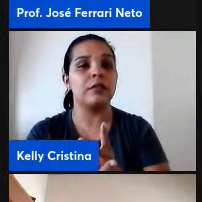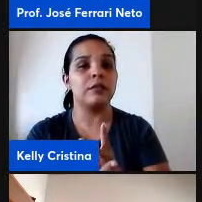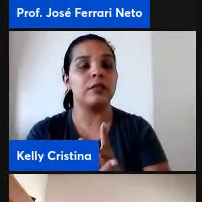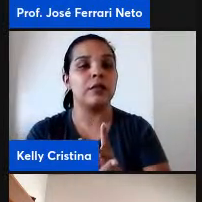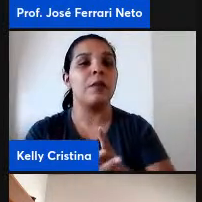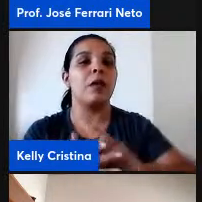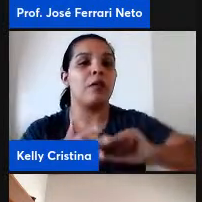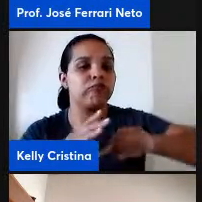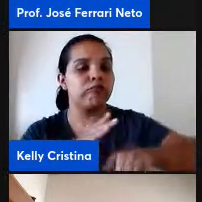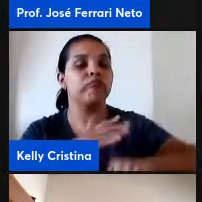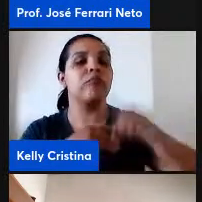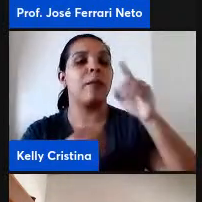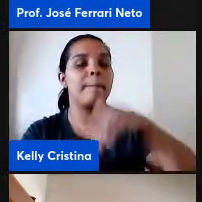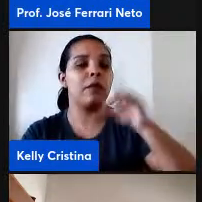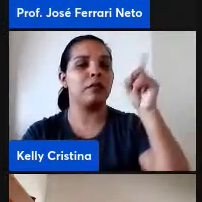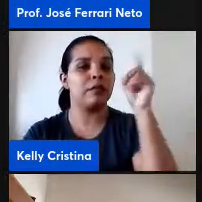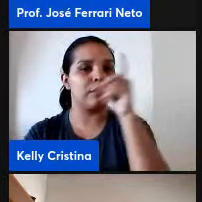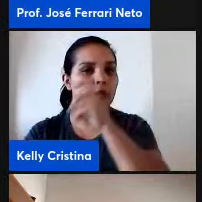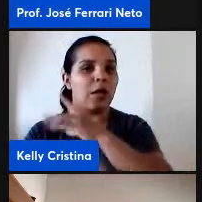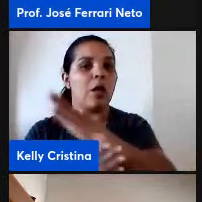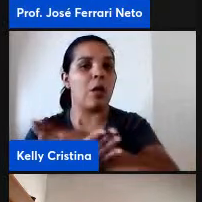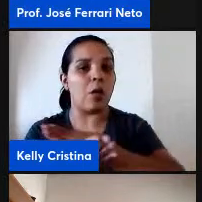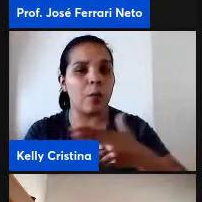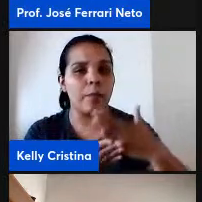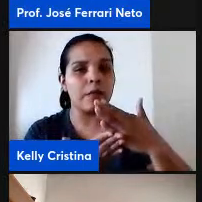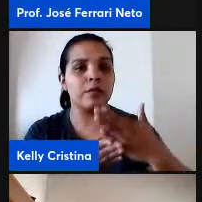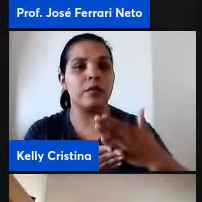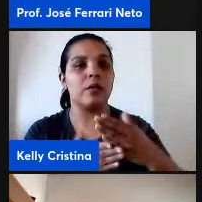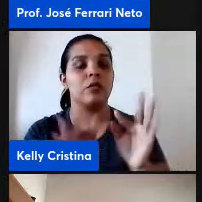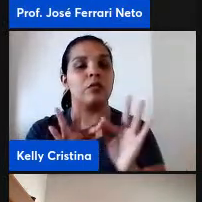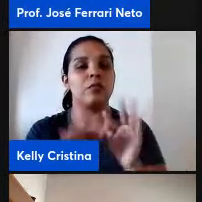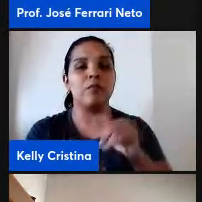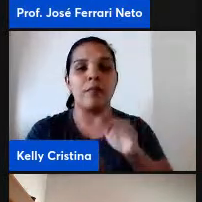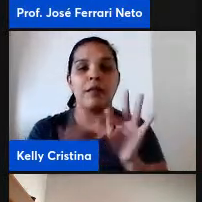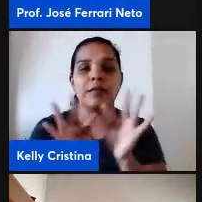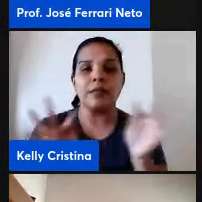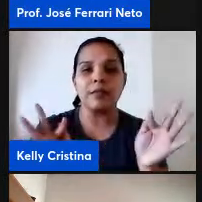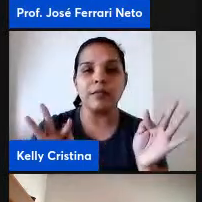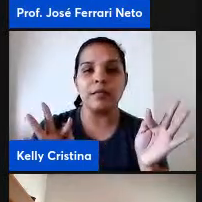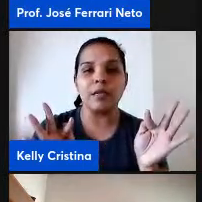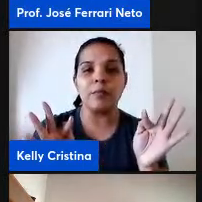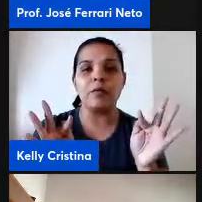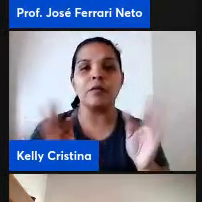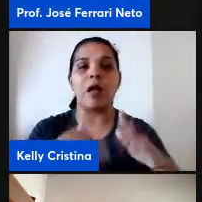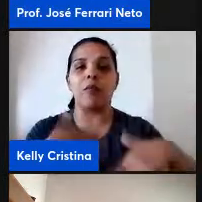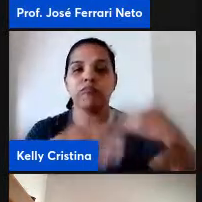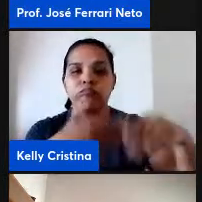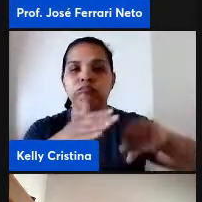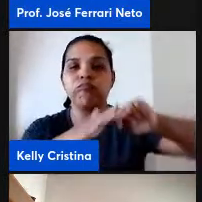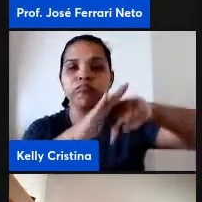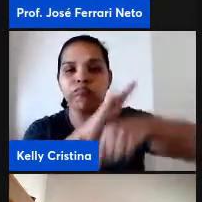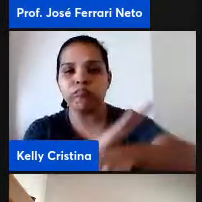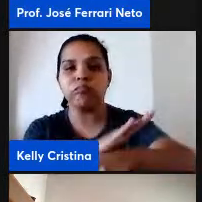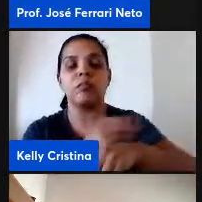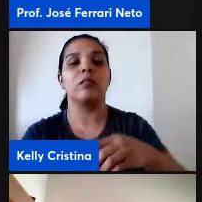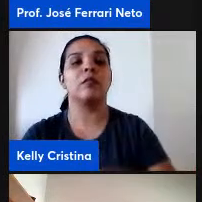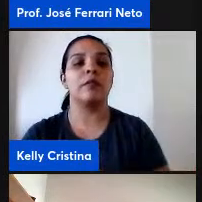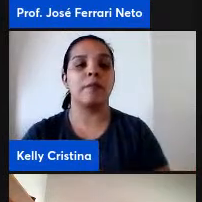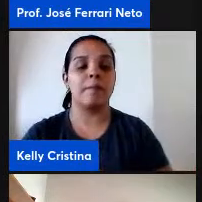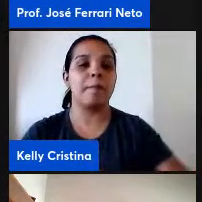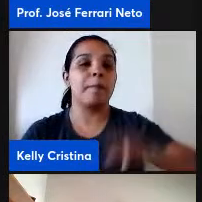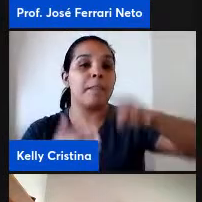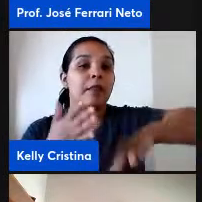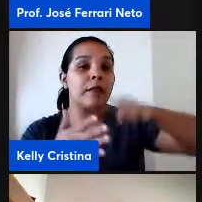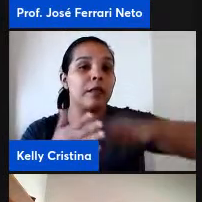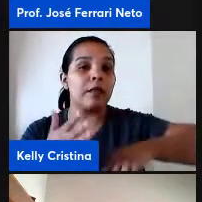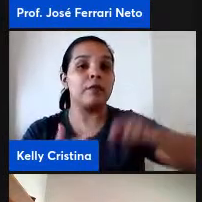vez mais, mas sempre começando do mais simples para o mais complexo. A aprendizagem da leitura e da escrita é